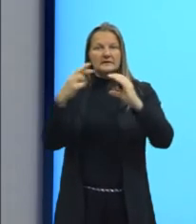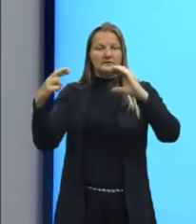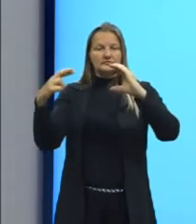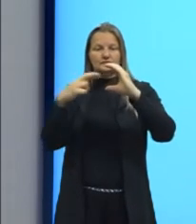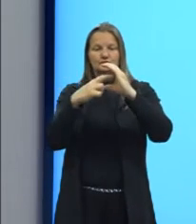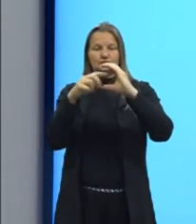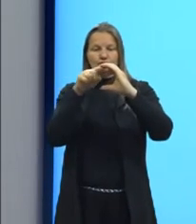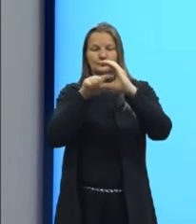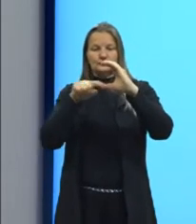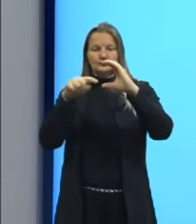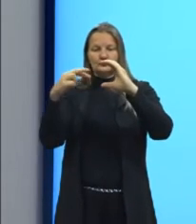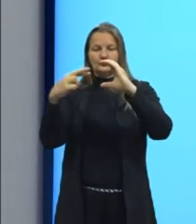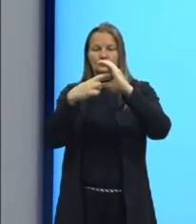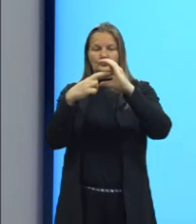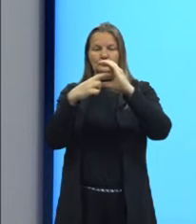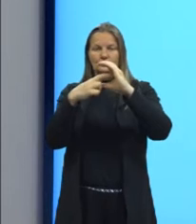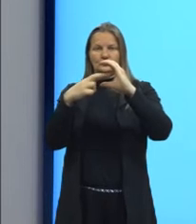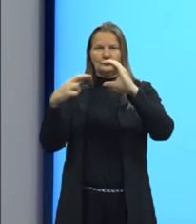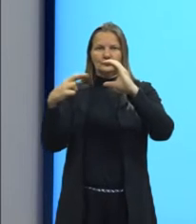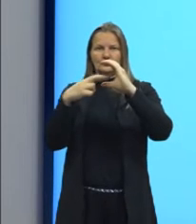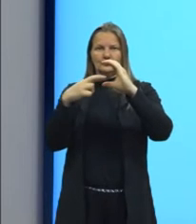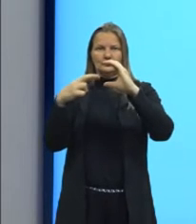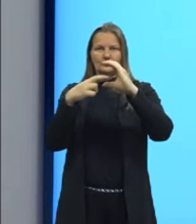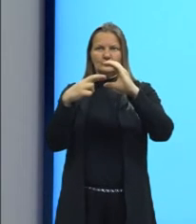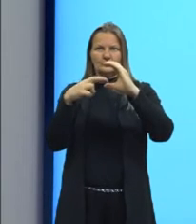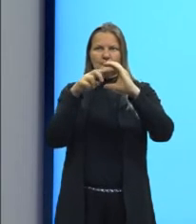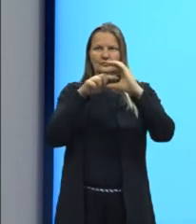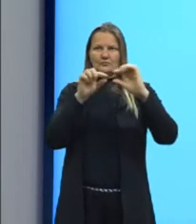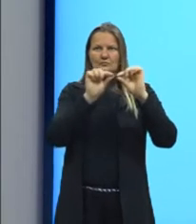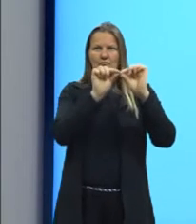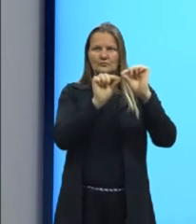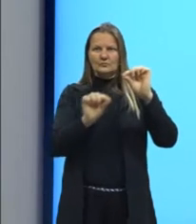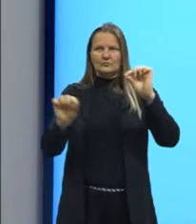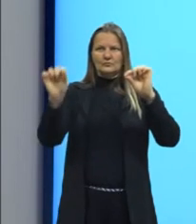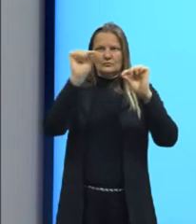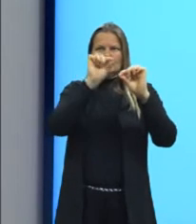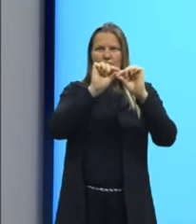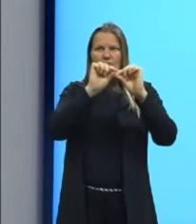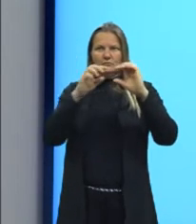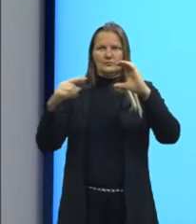ao centro aqui até a limitação do Círculo né